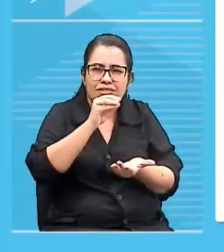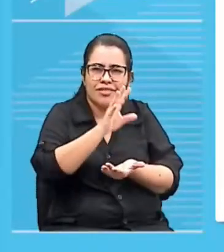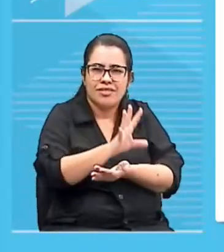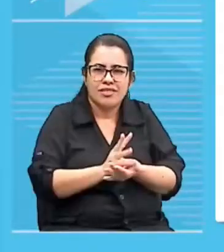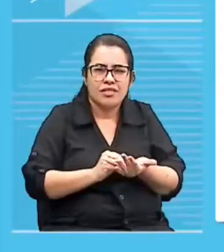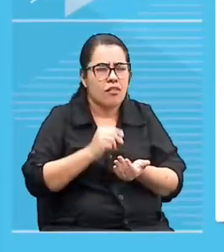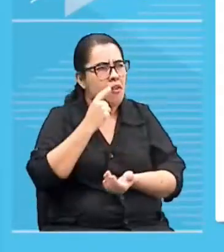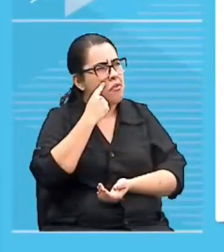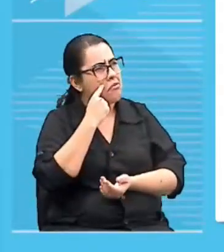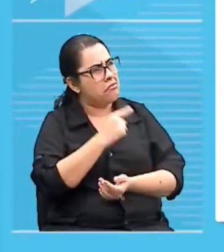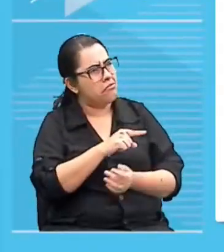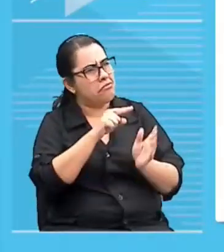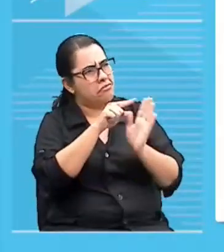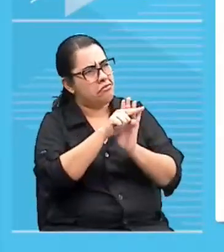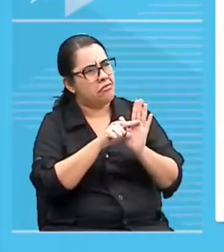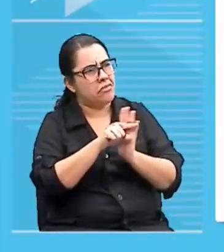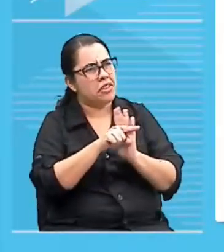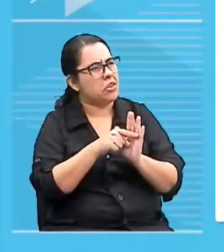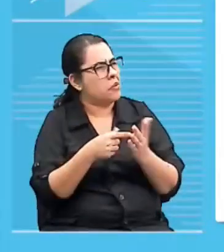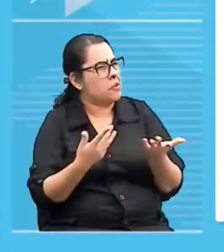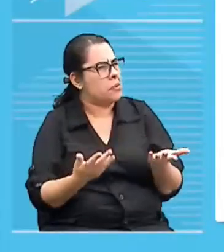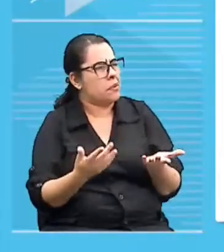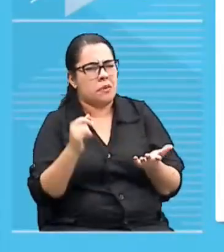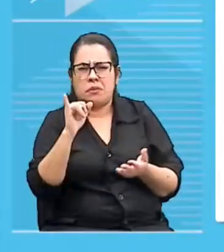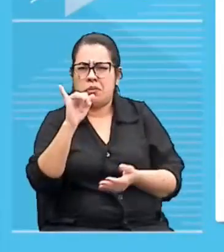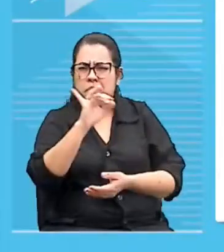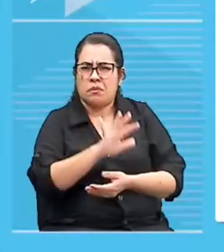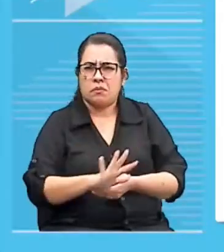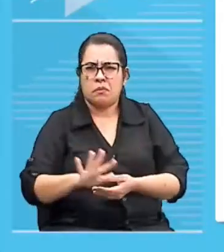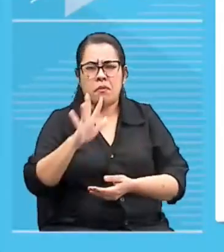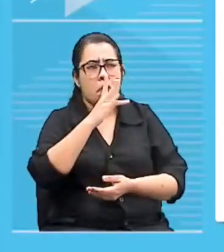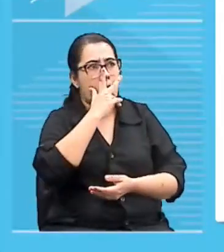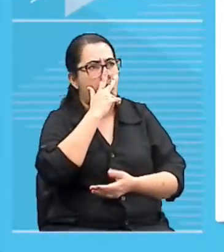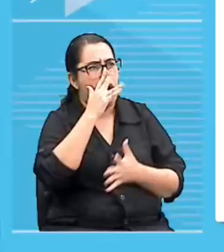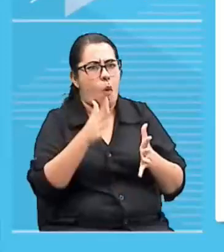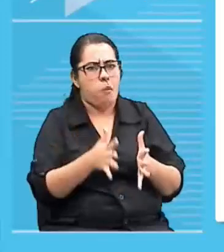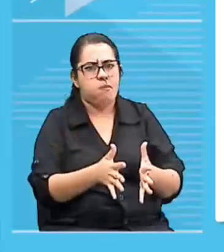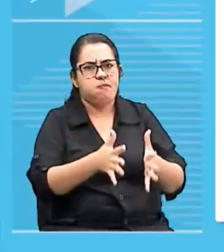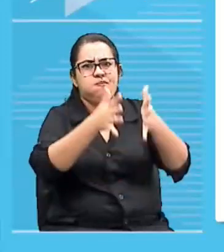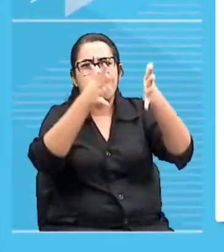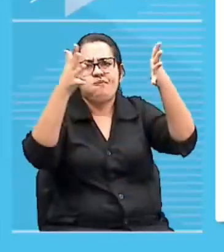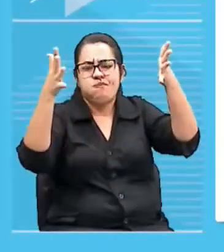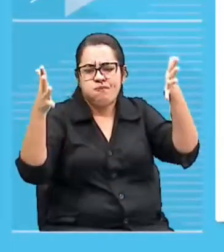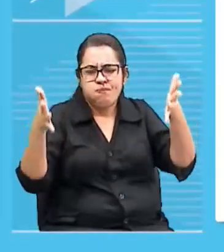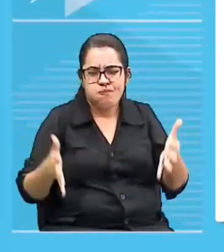vocês observem essa imagem. Ele é como se fosse uma grande impressora